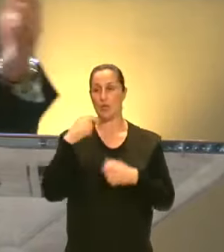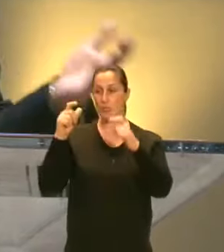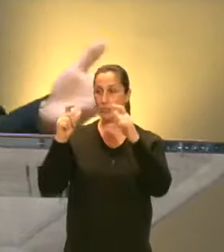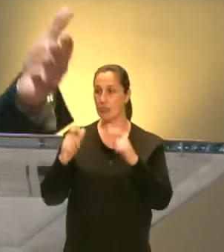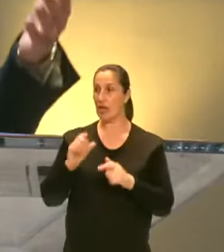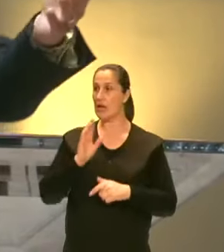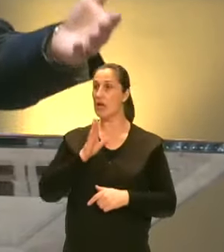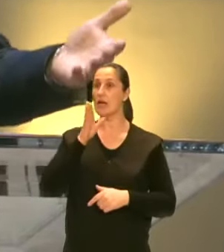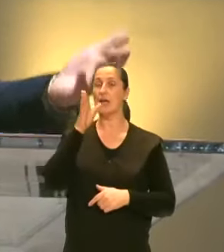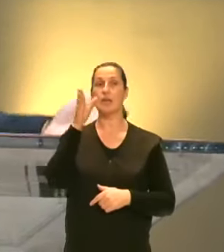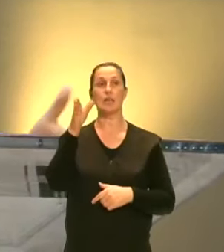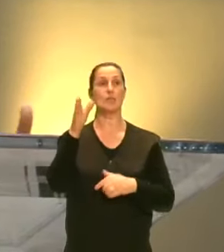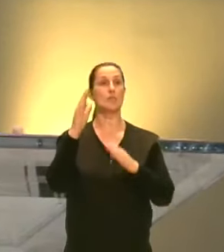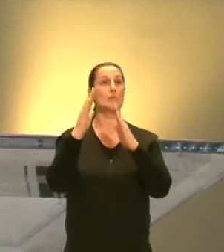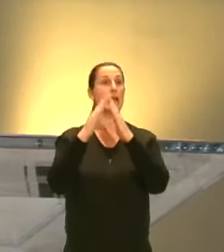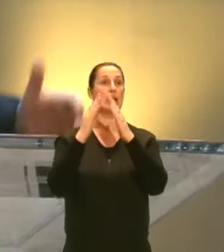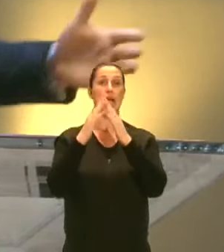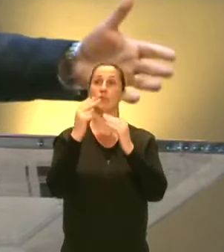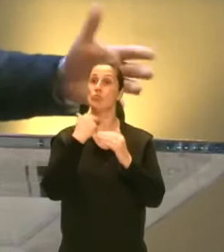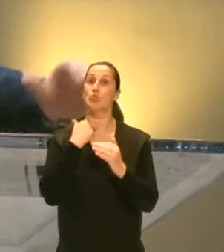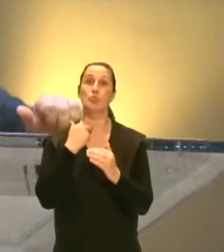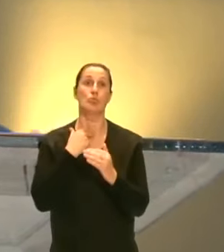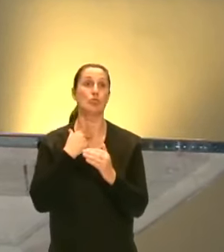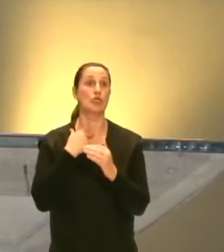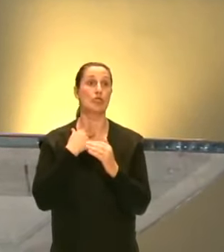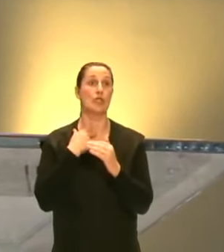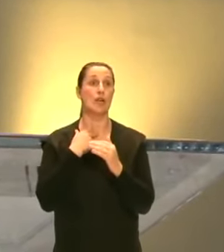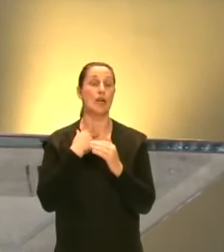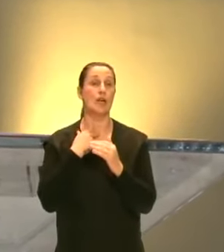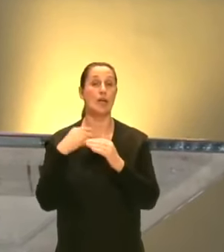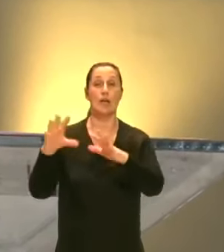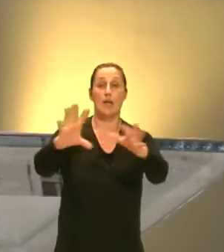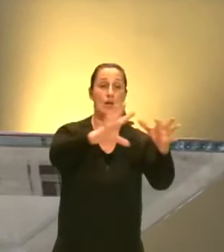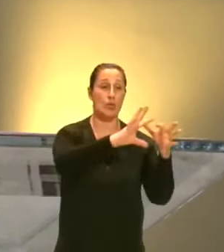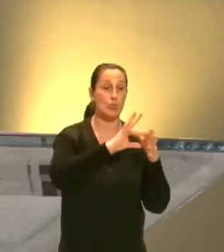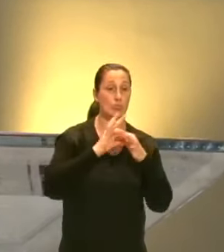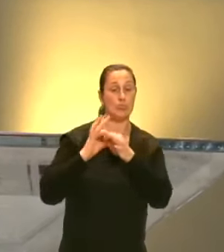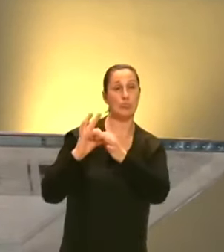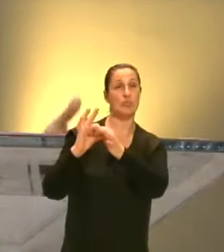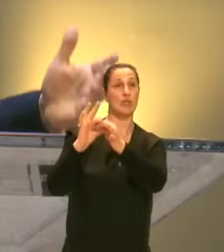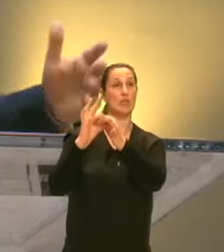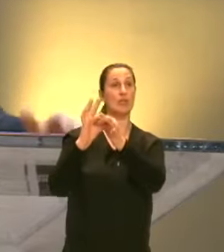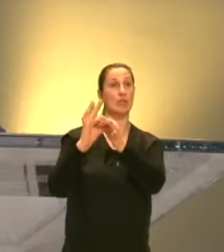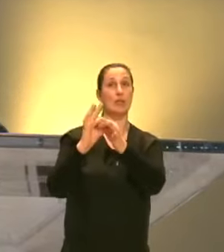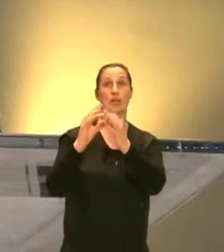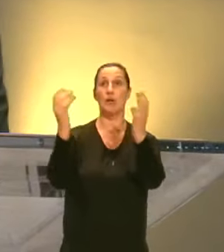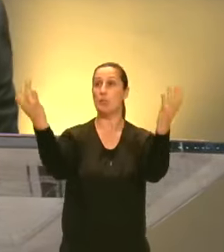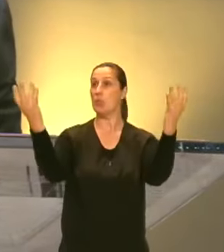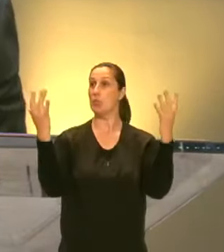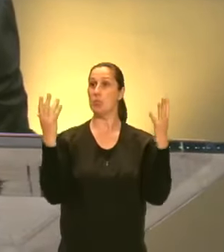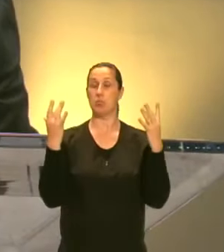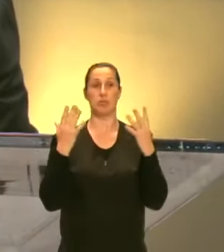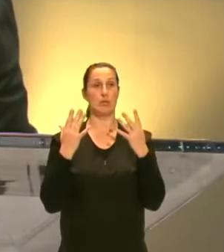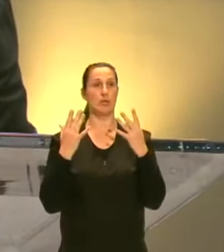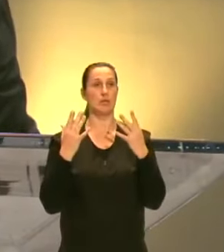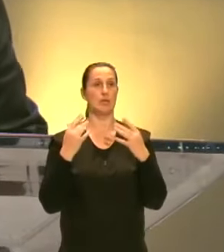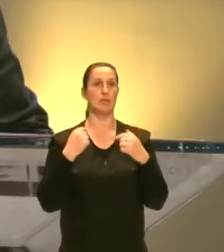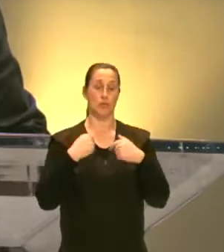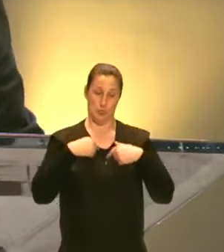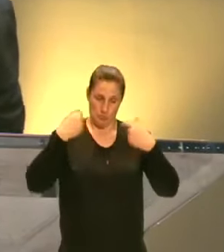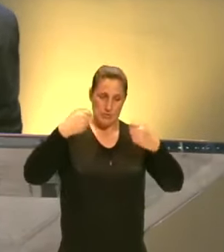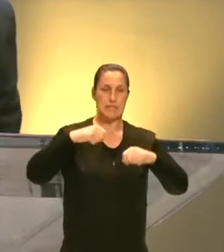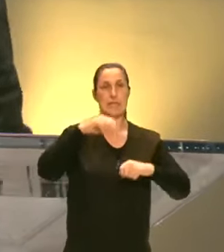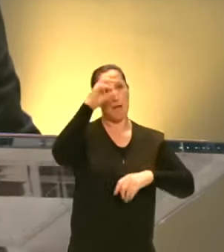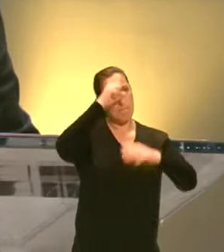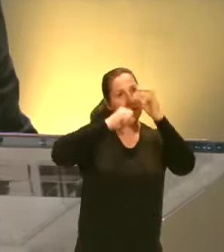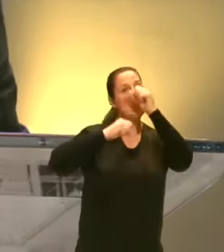indo para casa, não podendo me reunir como igreja num lugar novo que Deus tinha nos dado. Eu falei, eu vou ter que aprender esse negócio de live. Vou ter que ver como